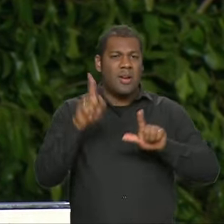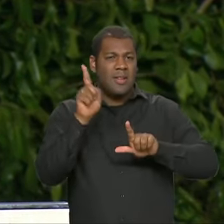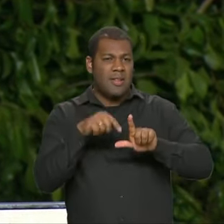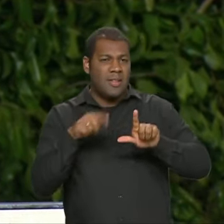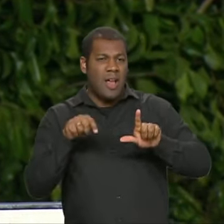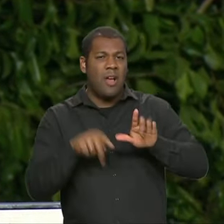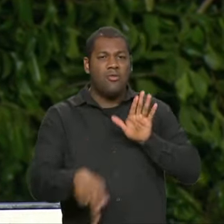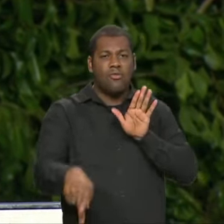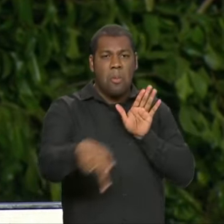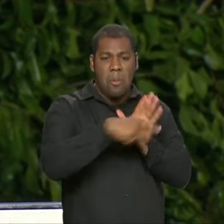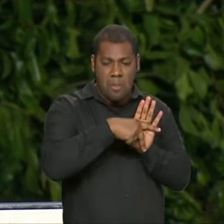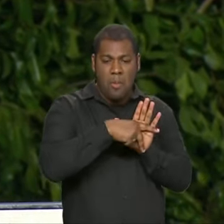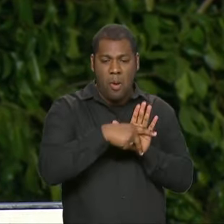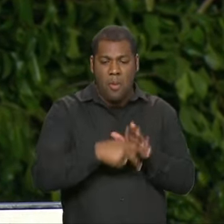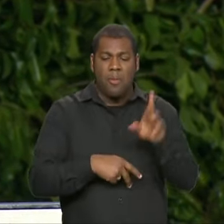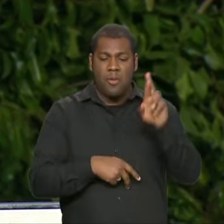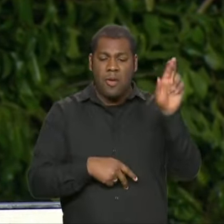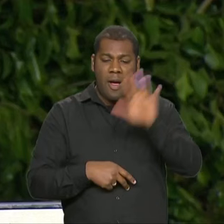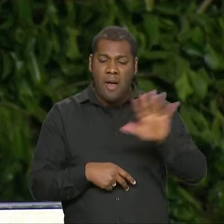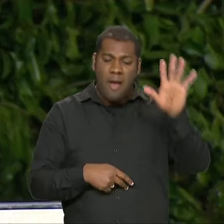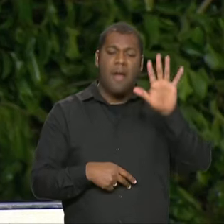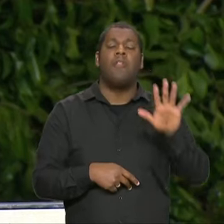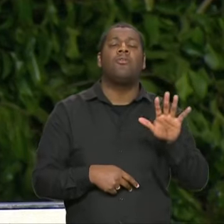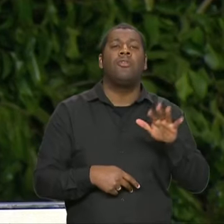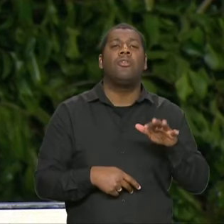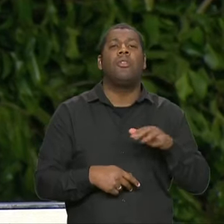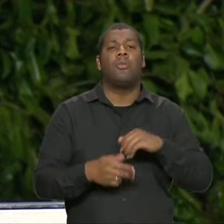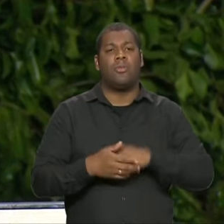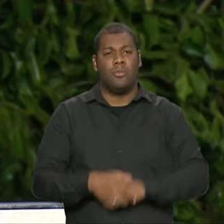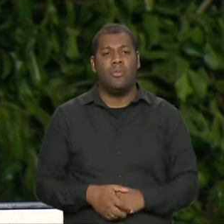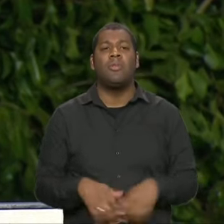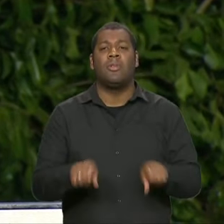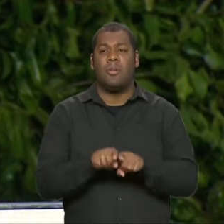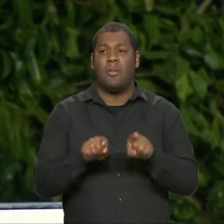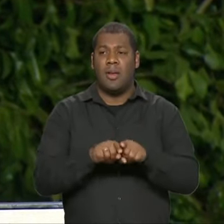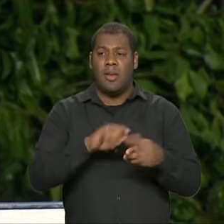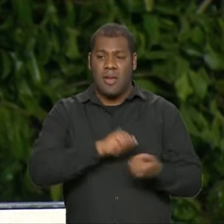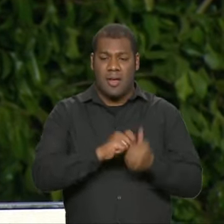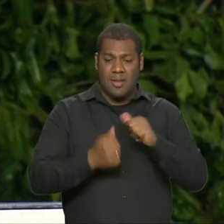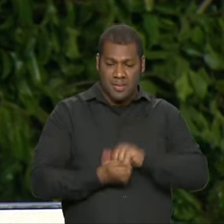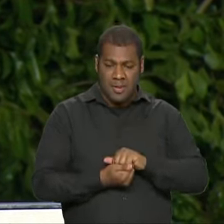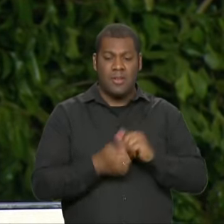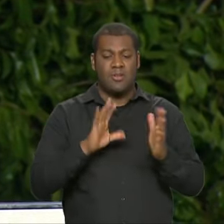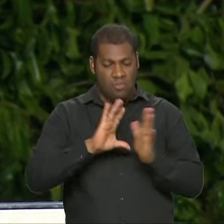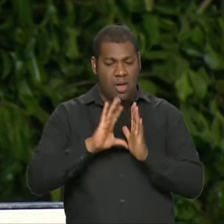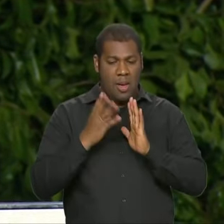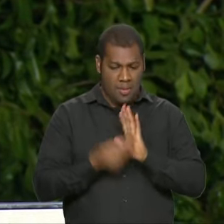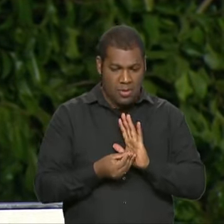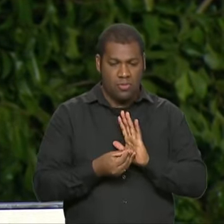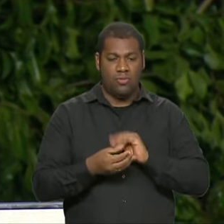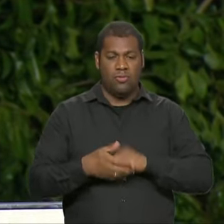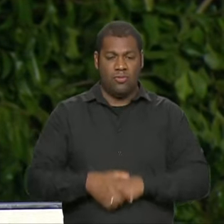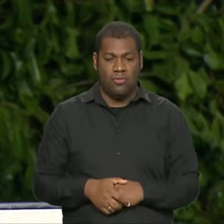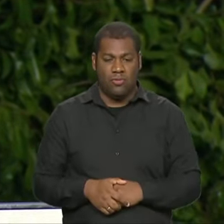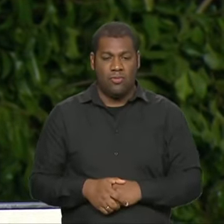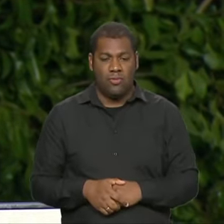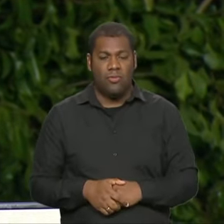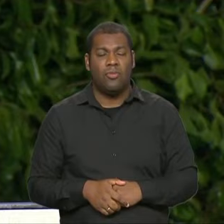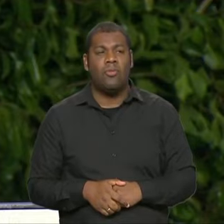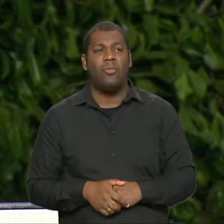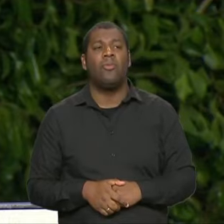próprios regionalizados e tropicalizados e a adaptação para a Amazônia. Estes